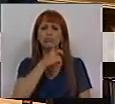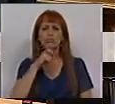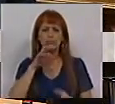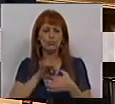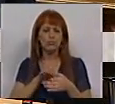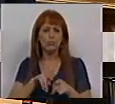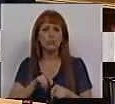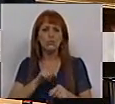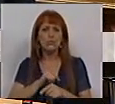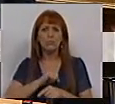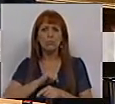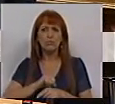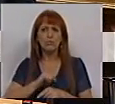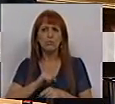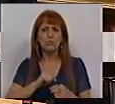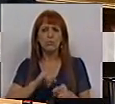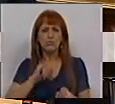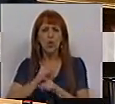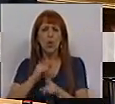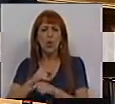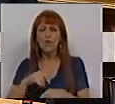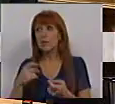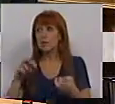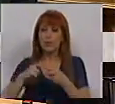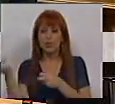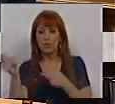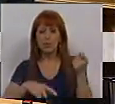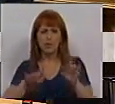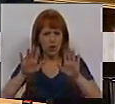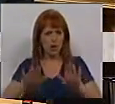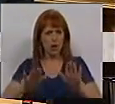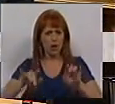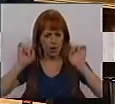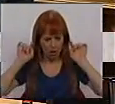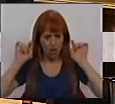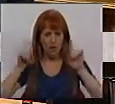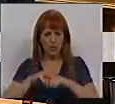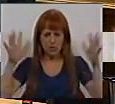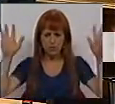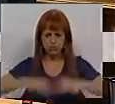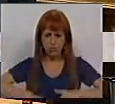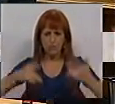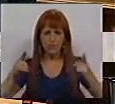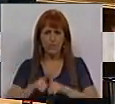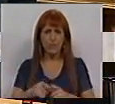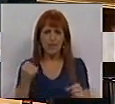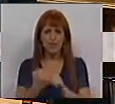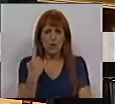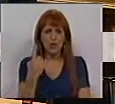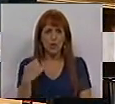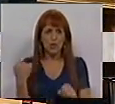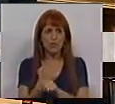que, contra muitos ventos e marés, até estancam este desmantelamento de um serviço